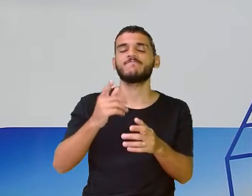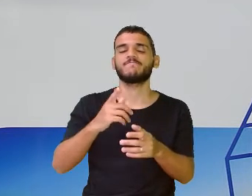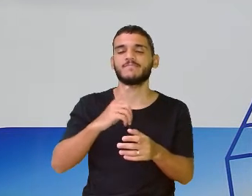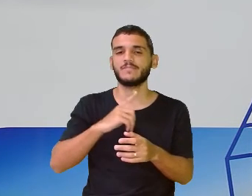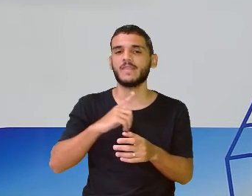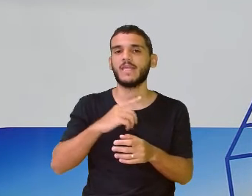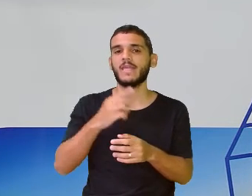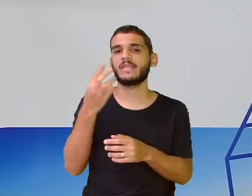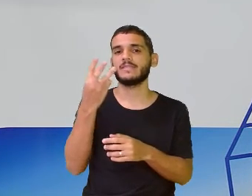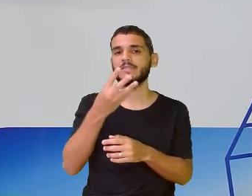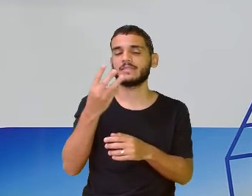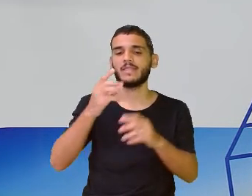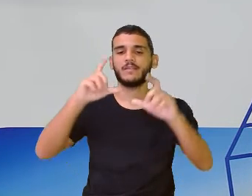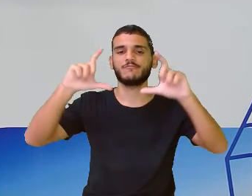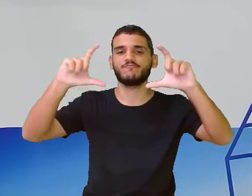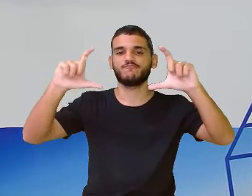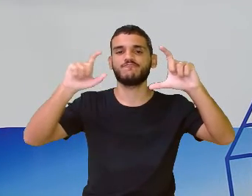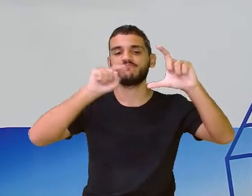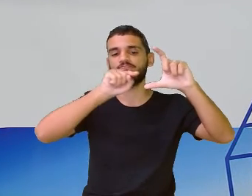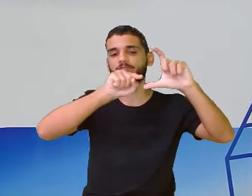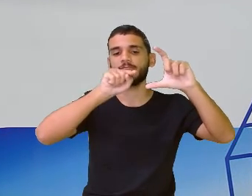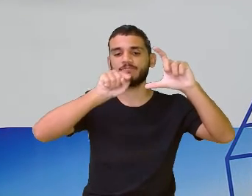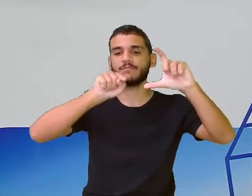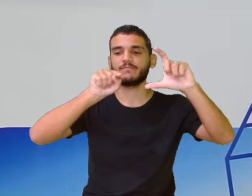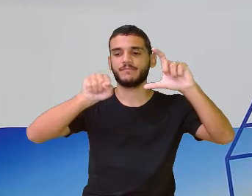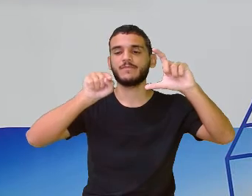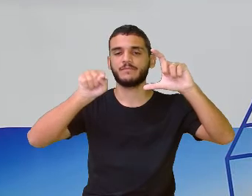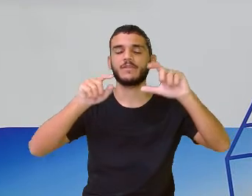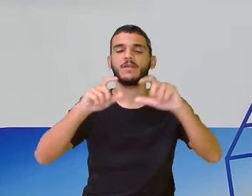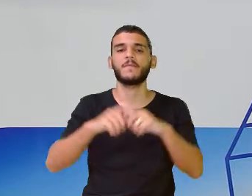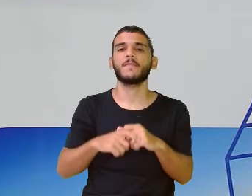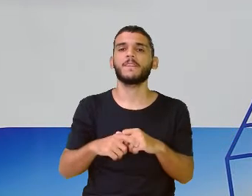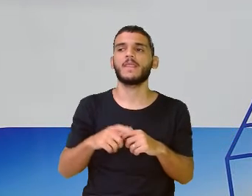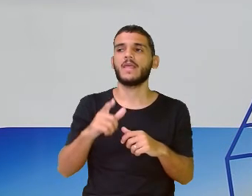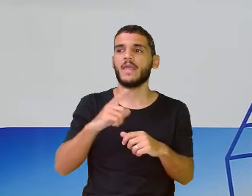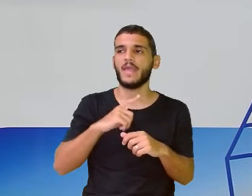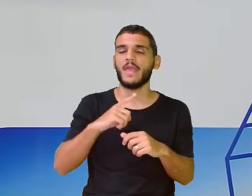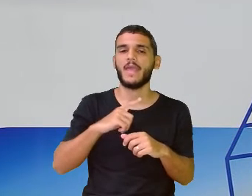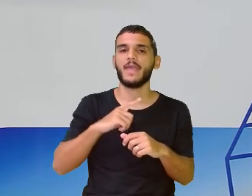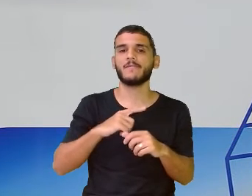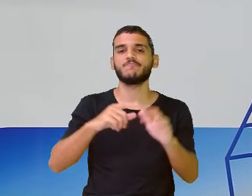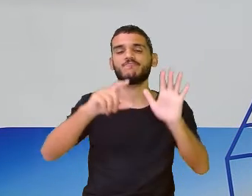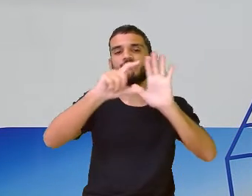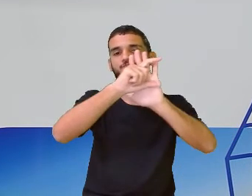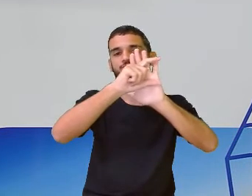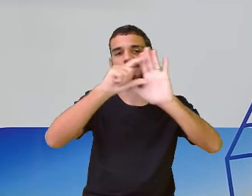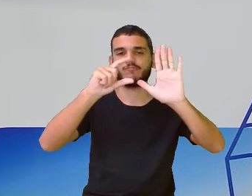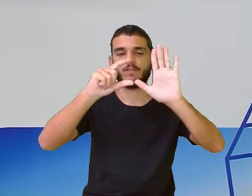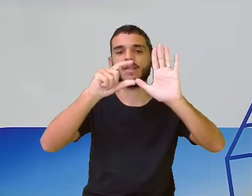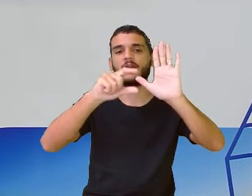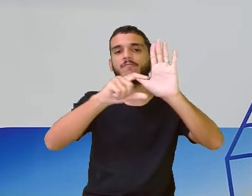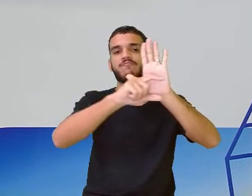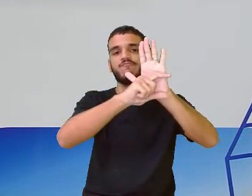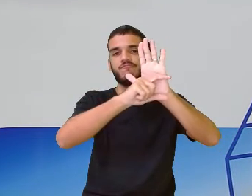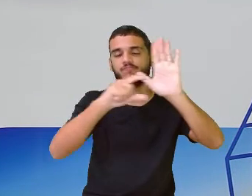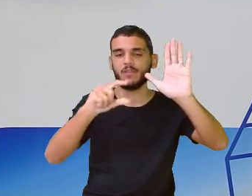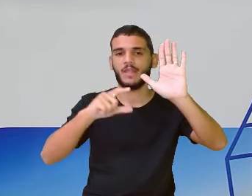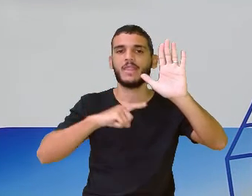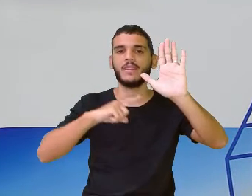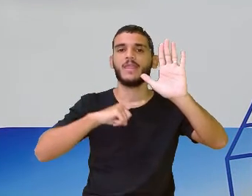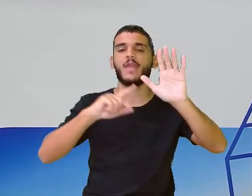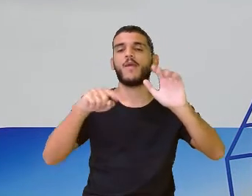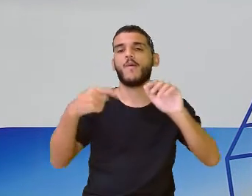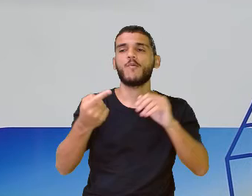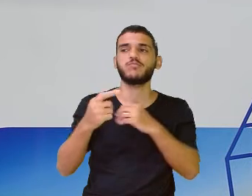chamam reticências, quer dizer o quê? Que entre este parágrafo e esse outro aqui, ó, tinha mais alguma